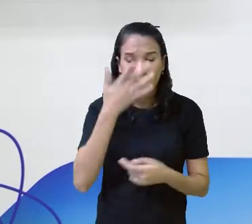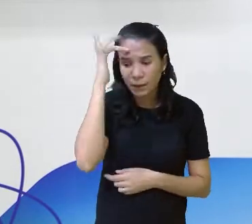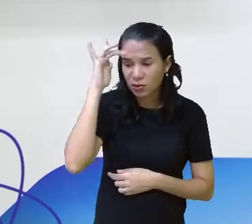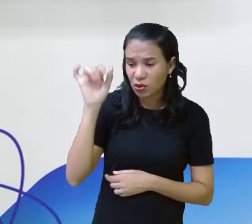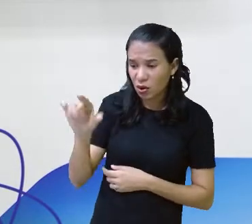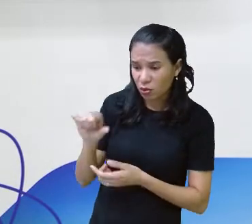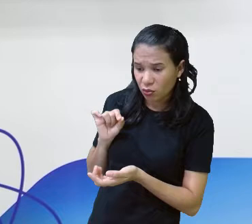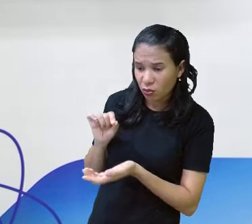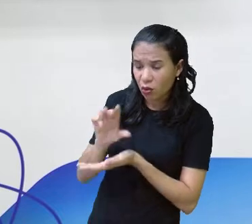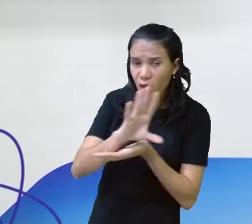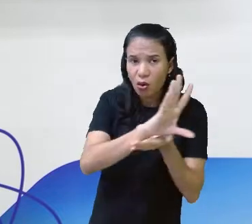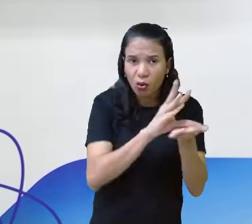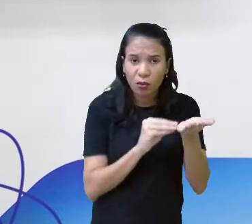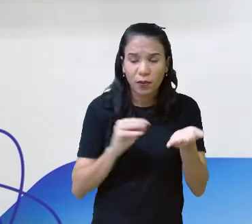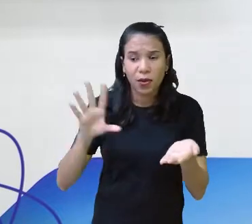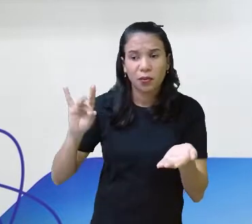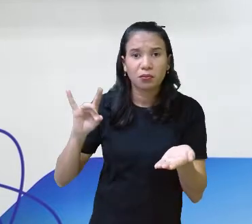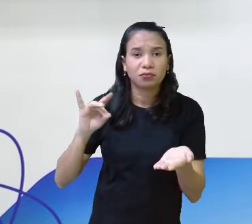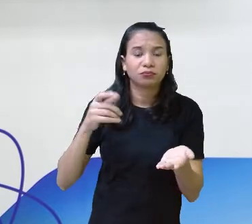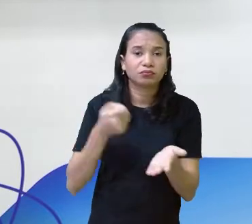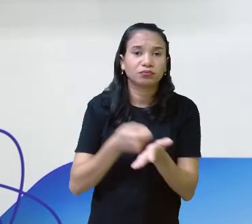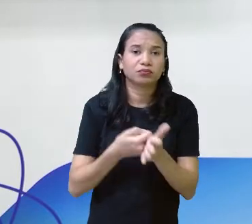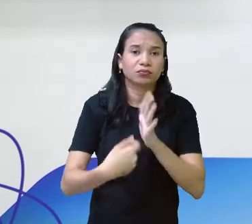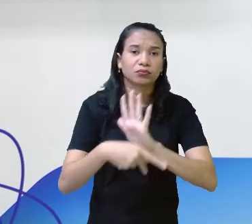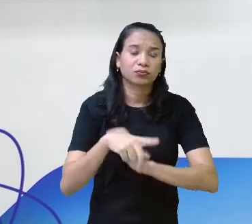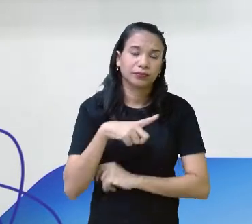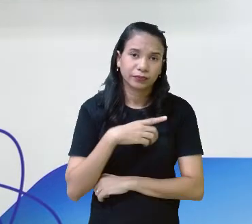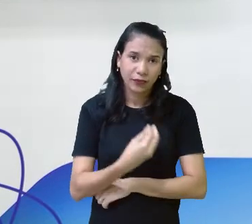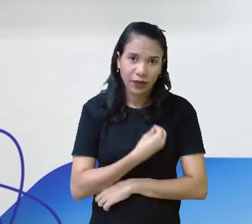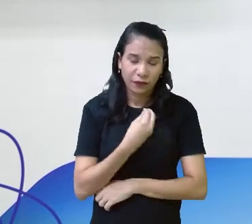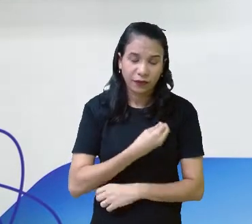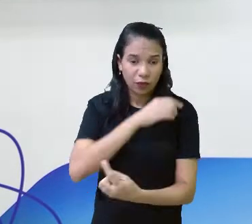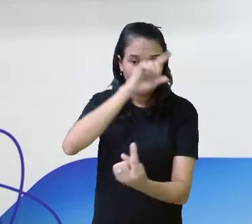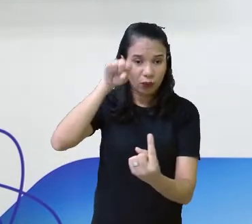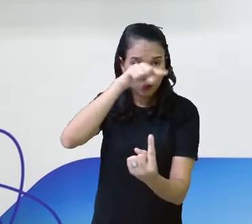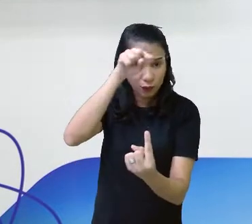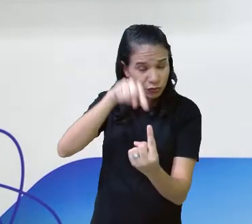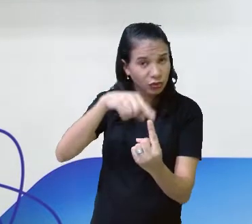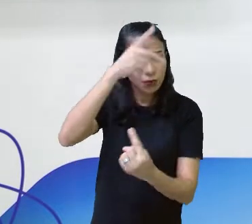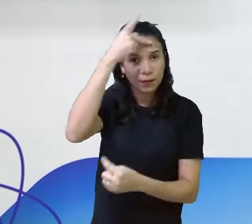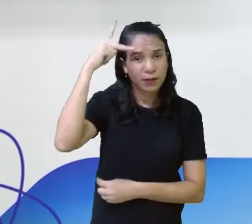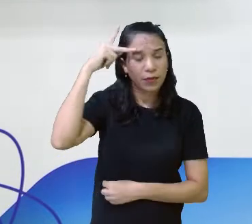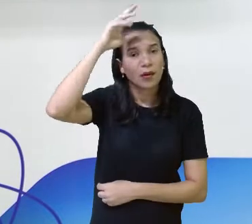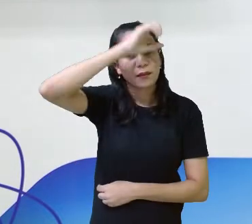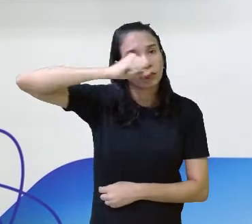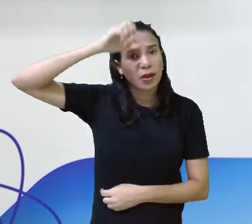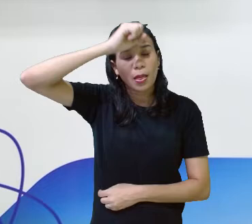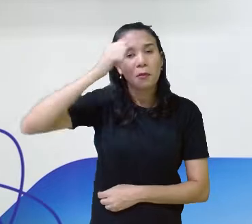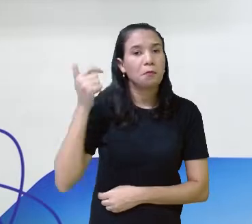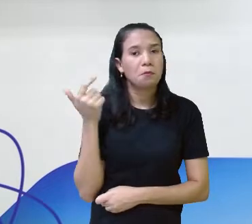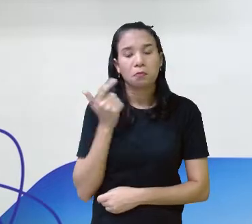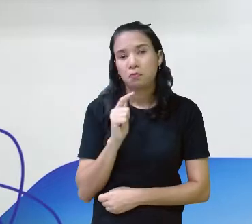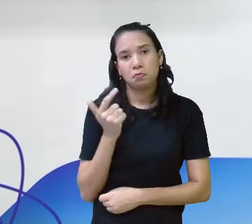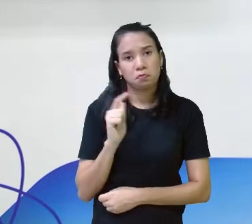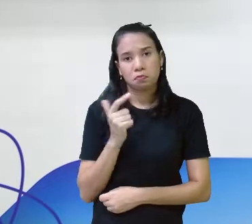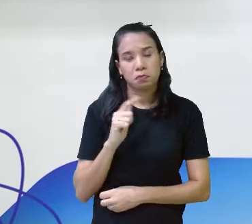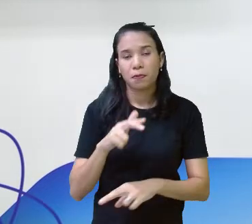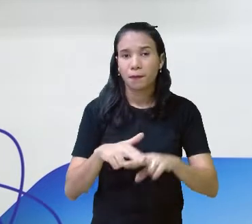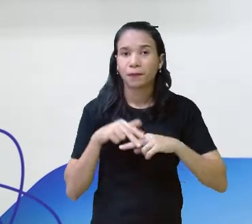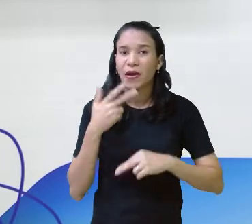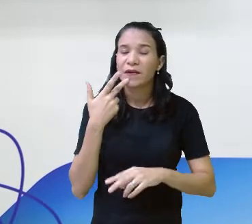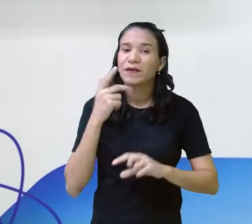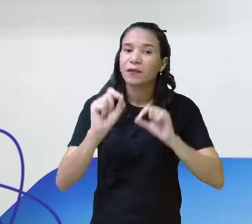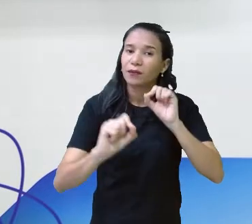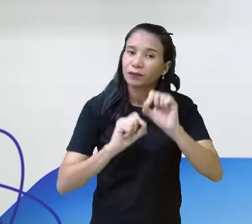seleciona, copia e cola, você cumpriu sua obrigação de fazer o trabalho, mas o objetivo, que era você aprender, não aconteceu. Não estou dizendo